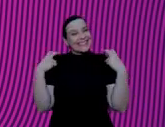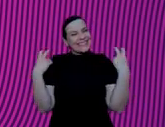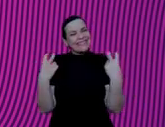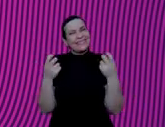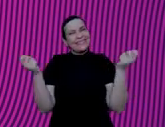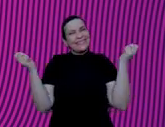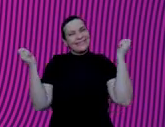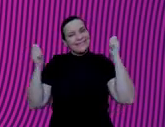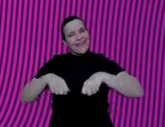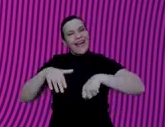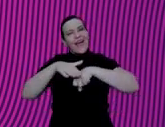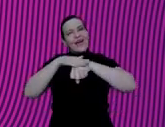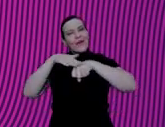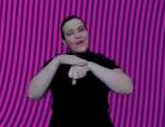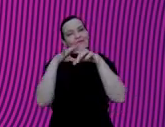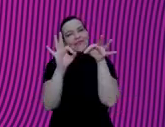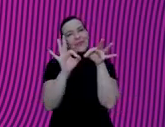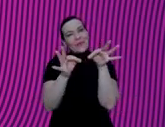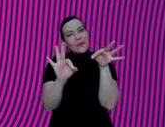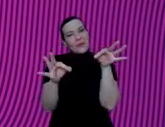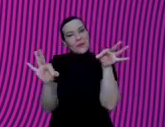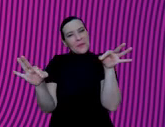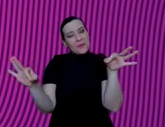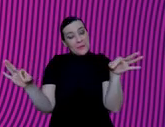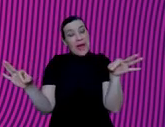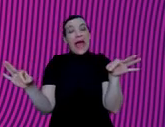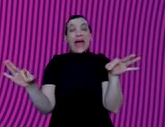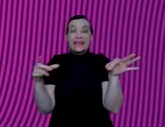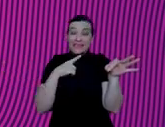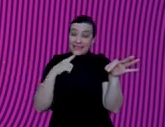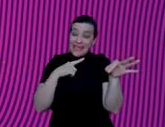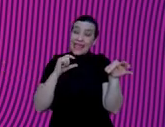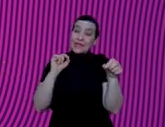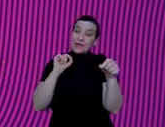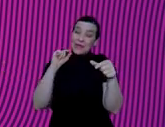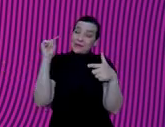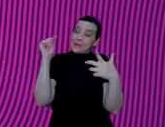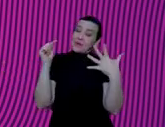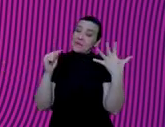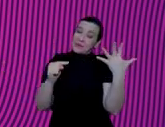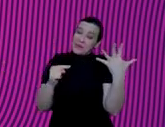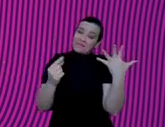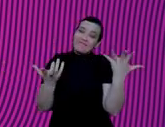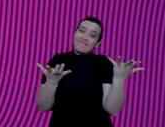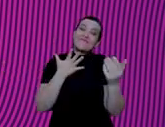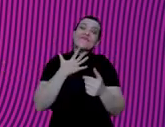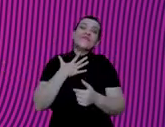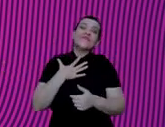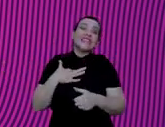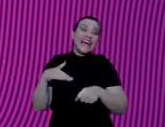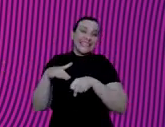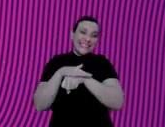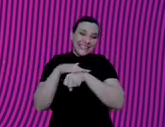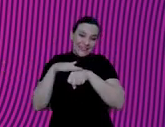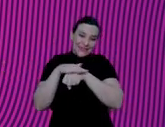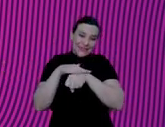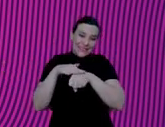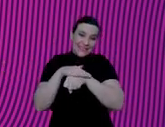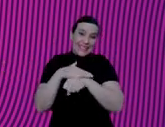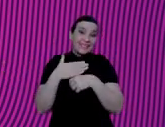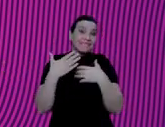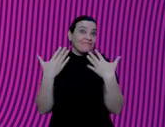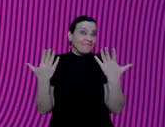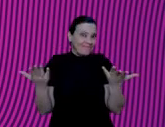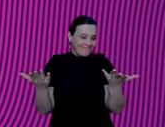tempo conversando, porque tem outras coisas que a gente gostaria de abordar e de falar. Afinal de contas, nós estamos nos lançando aí num